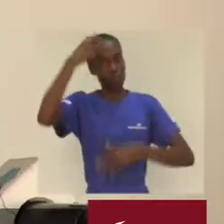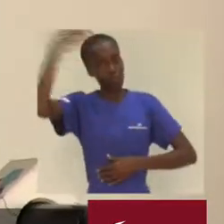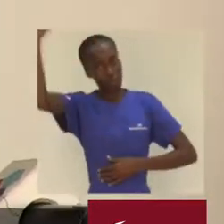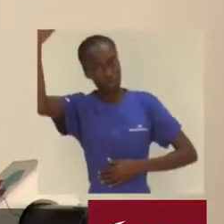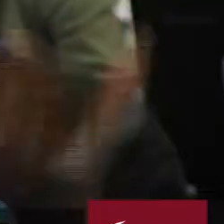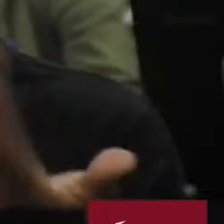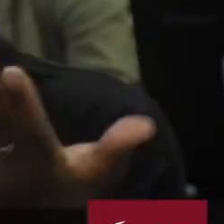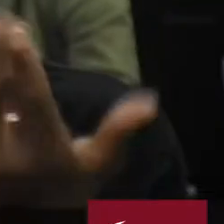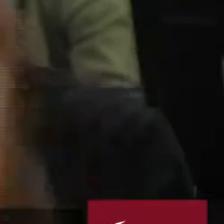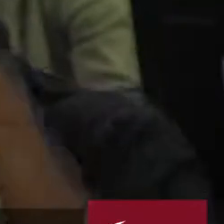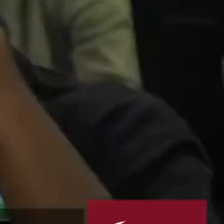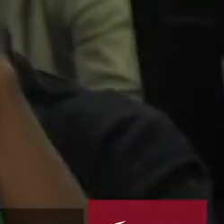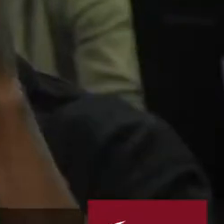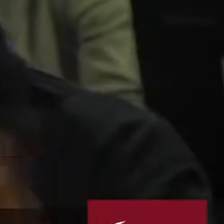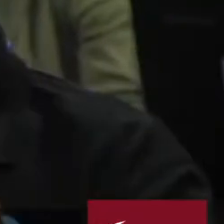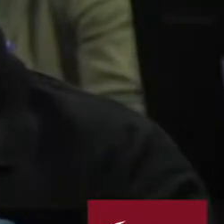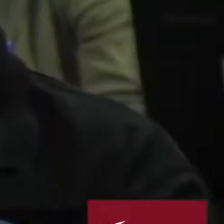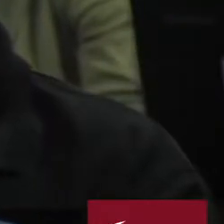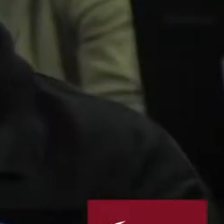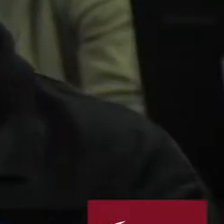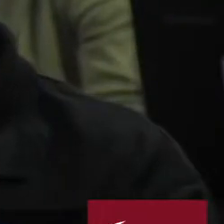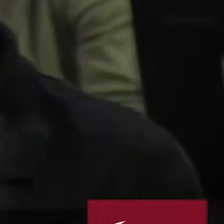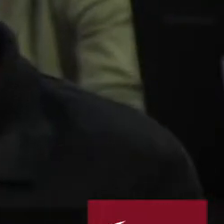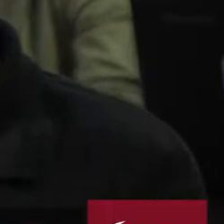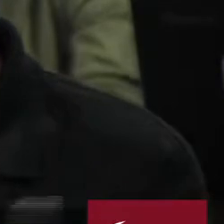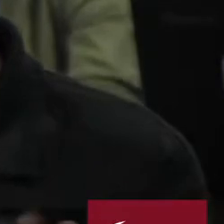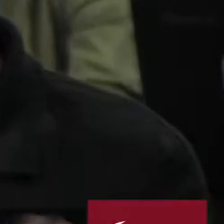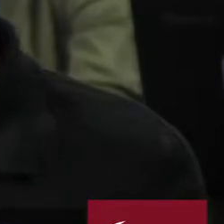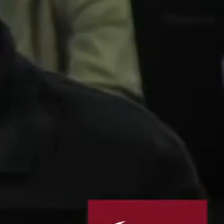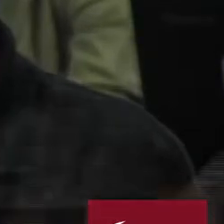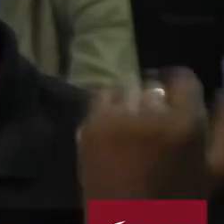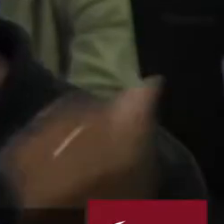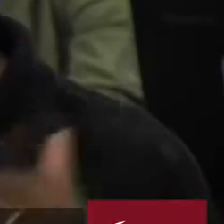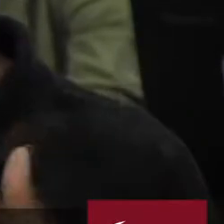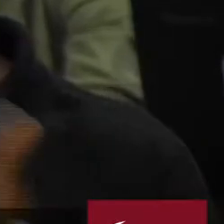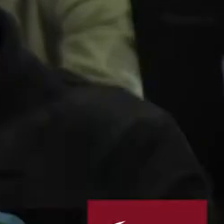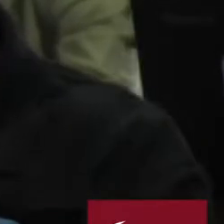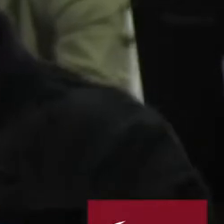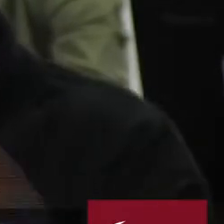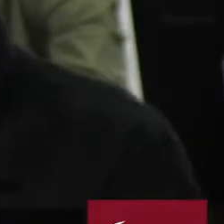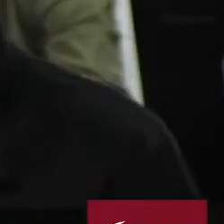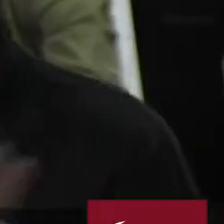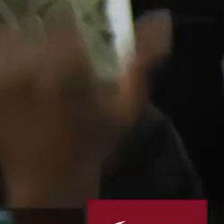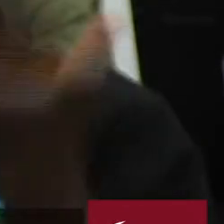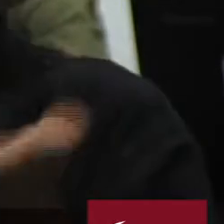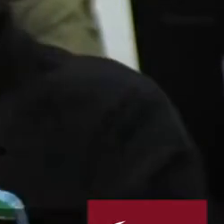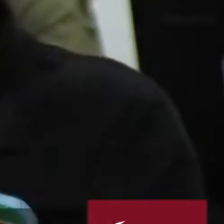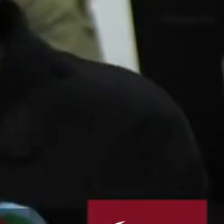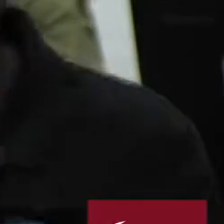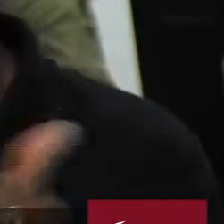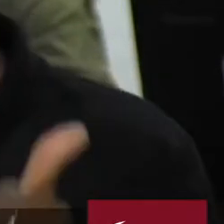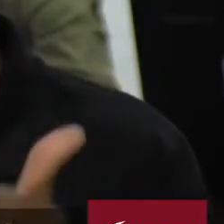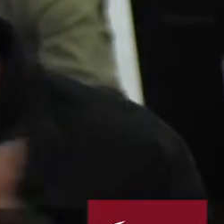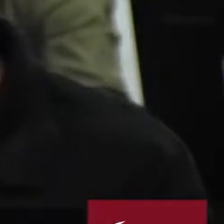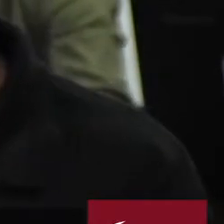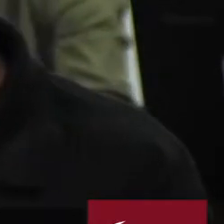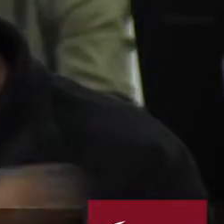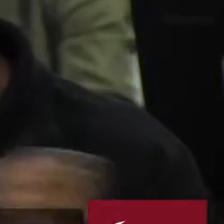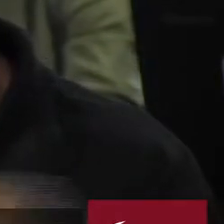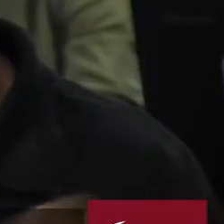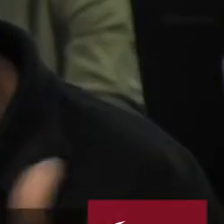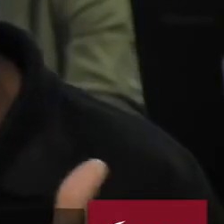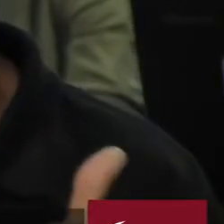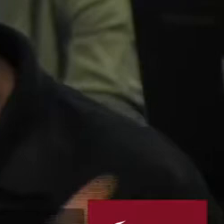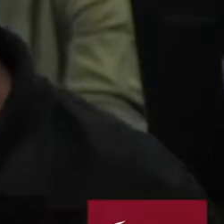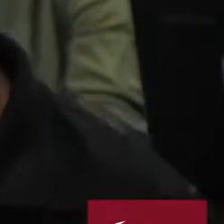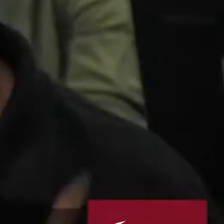Boa Governação. A entrevista com a Presidente da Assembleia da República foi muito fácil e positiva. Não tivemos nenhuma barreira. Afinal